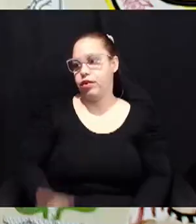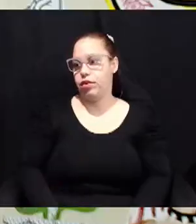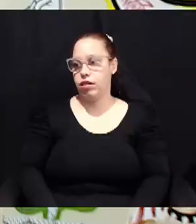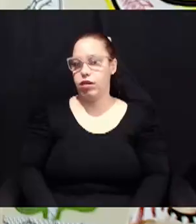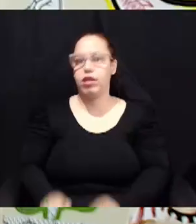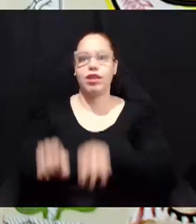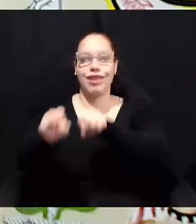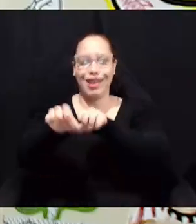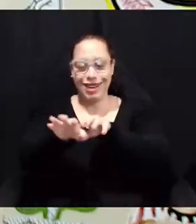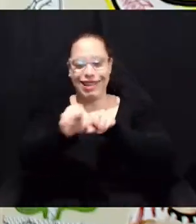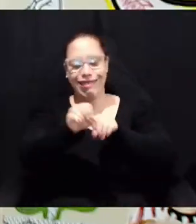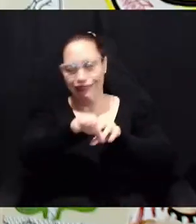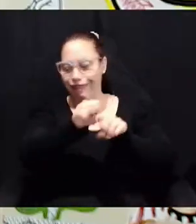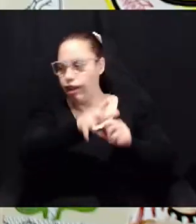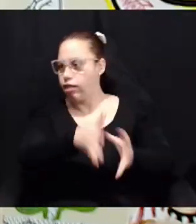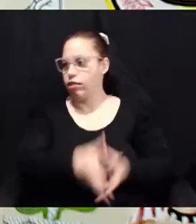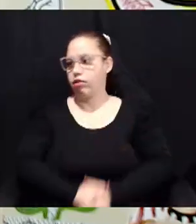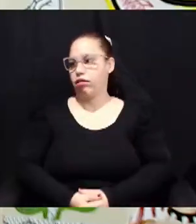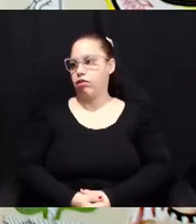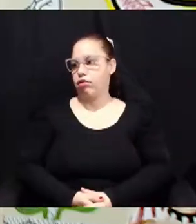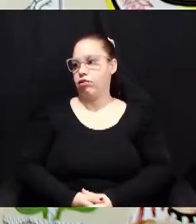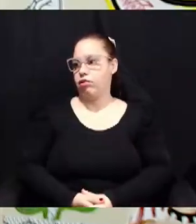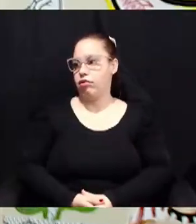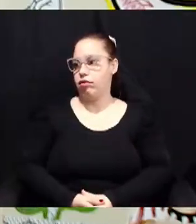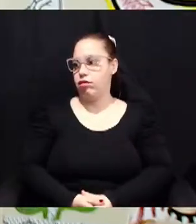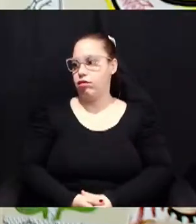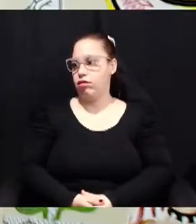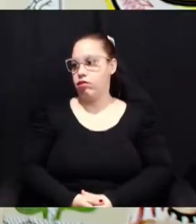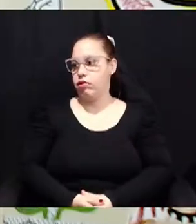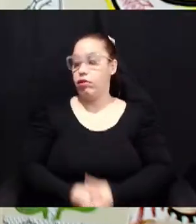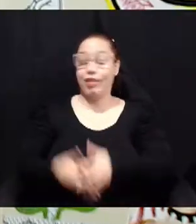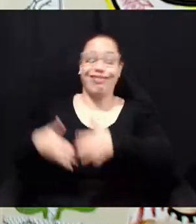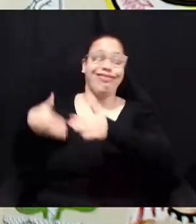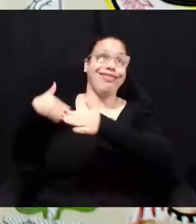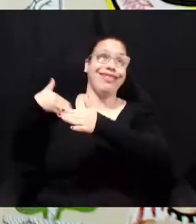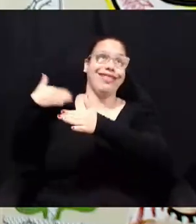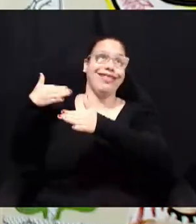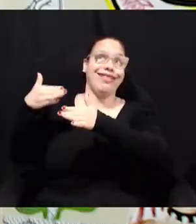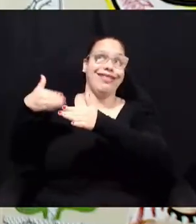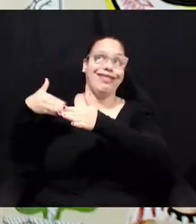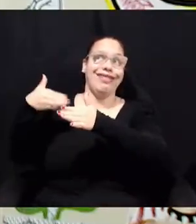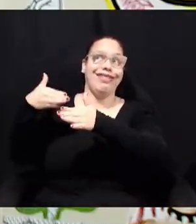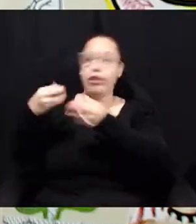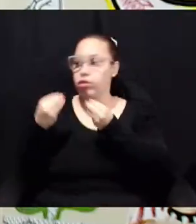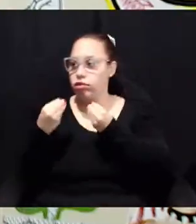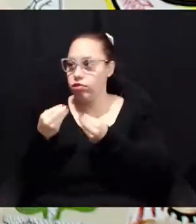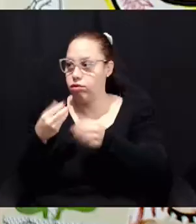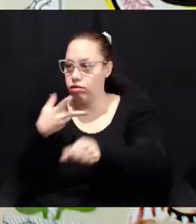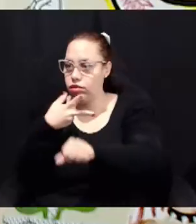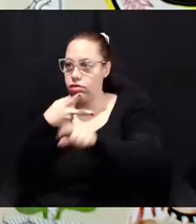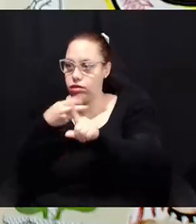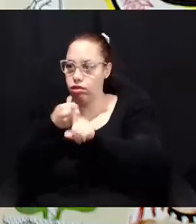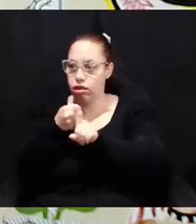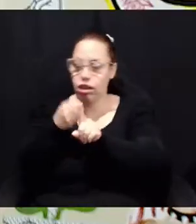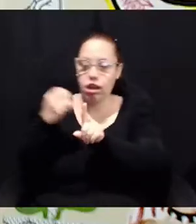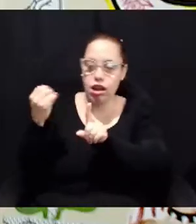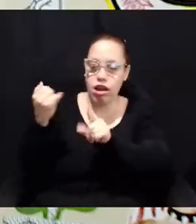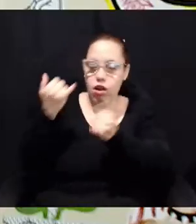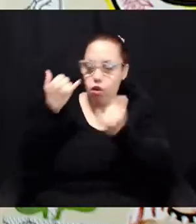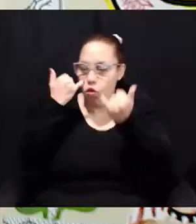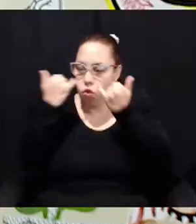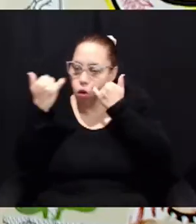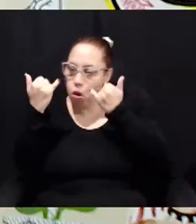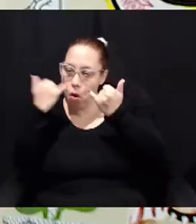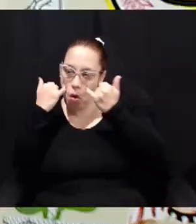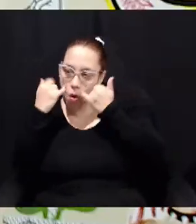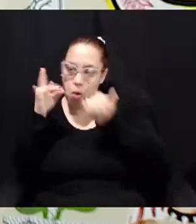processo desde o início, qual a importância do processo científico, né? Como que funciona a validação daquela informação e a validação dos pares e